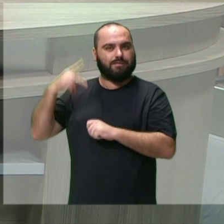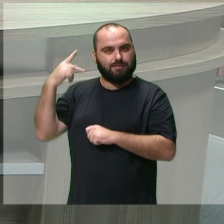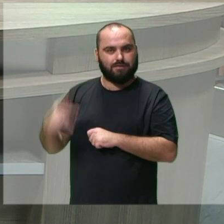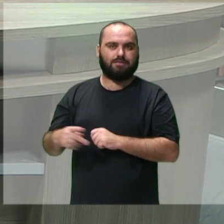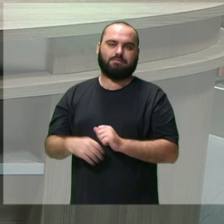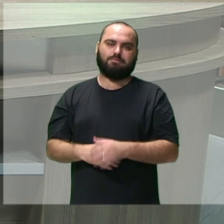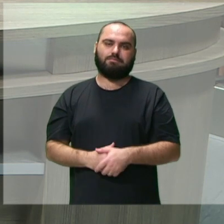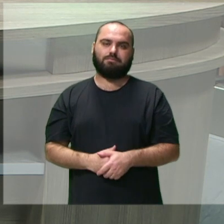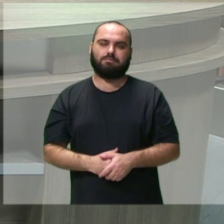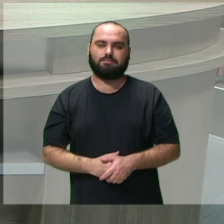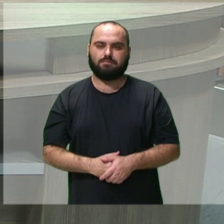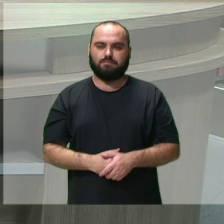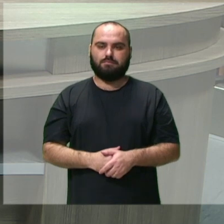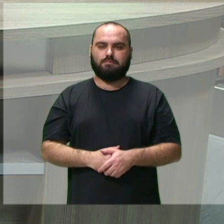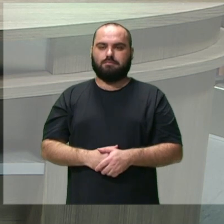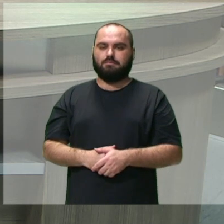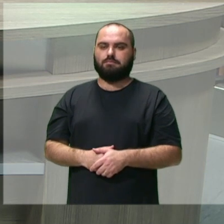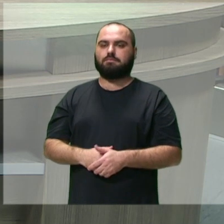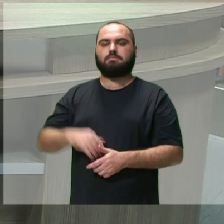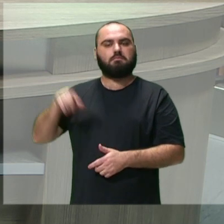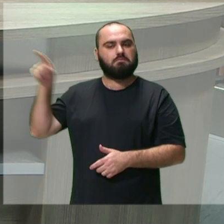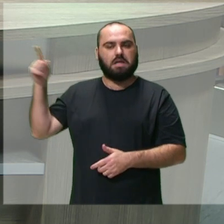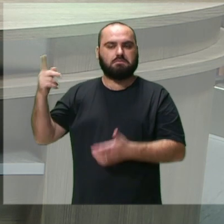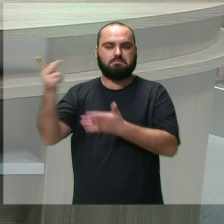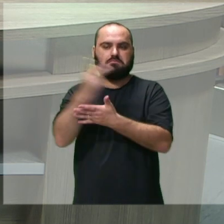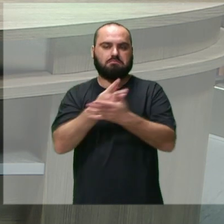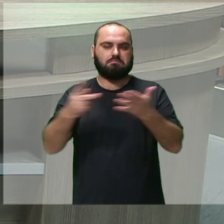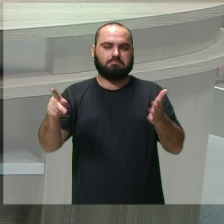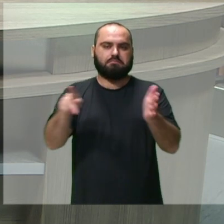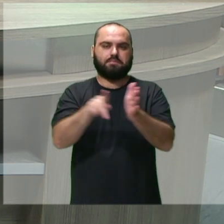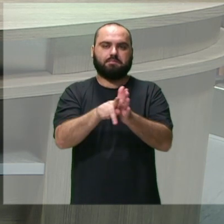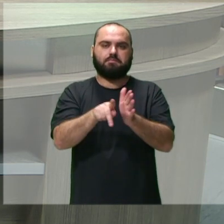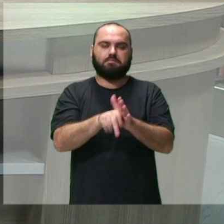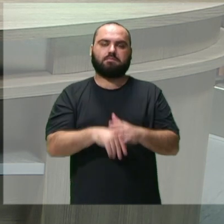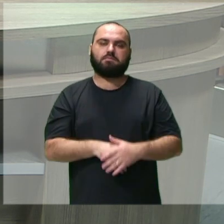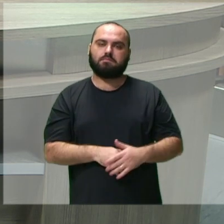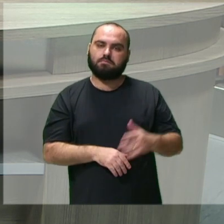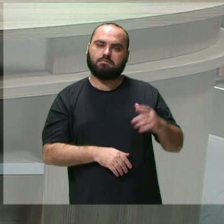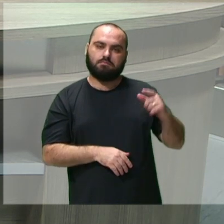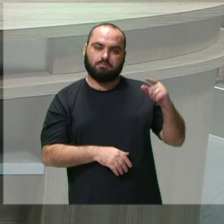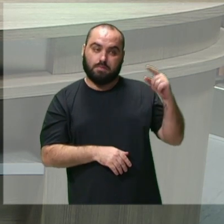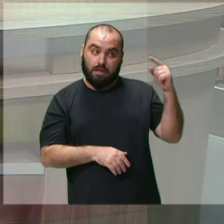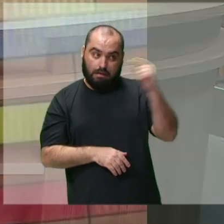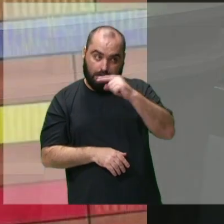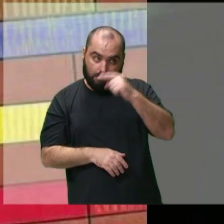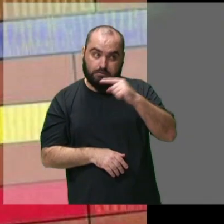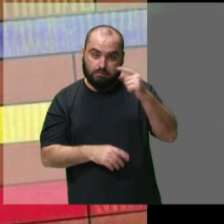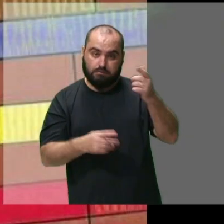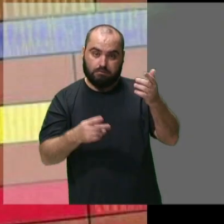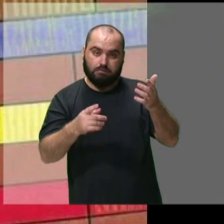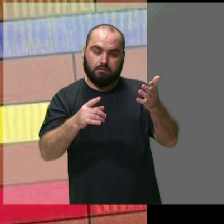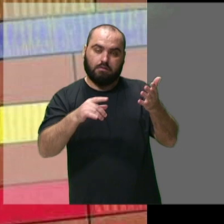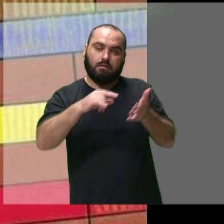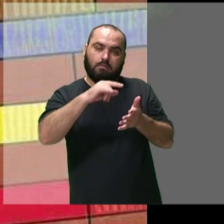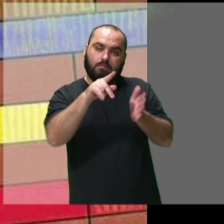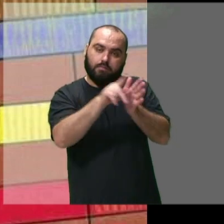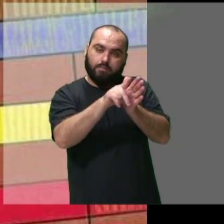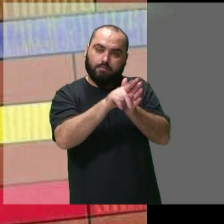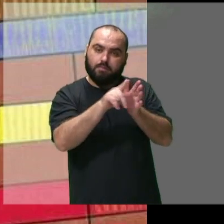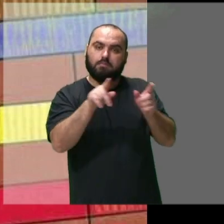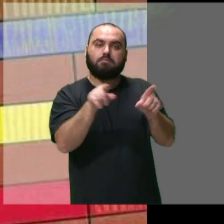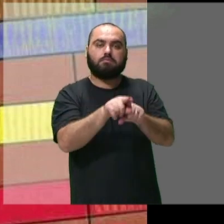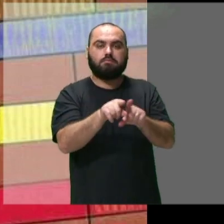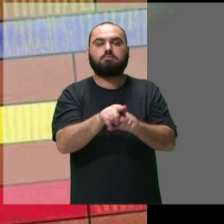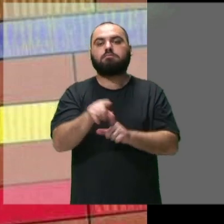basicamente a inspiração. É interessante o jogo de cores, esse também, né? Isso também é containers, né? Inspirado